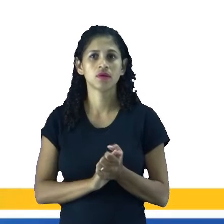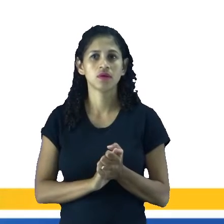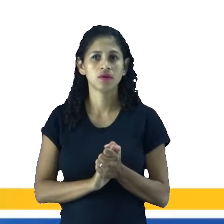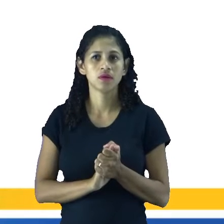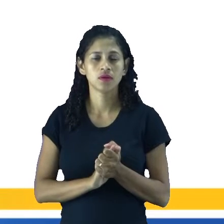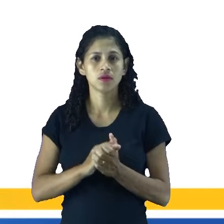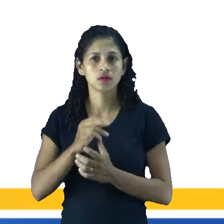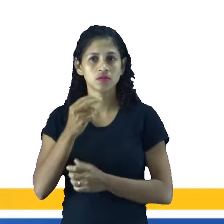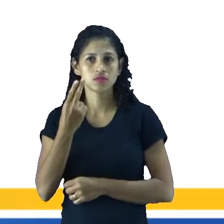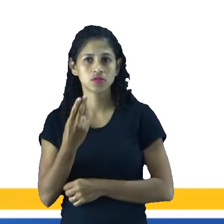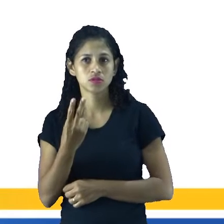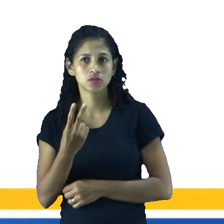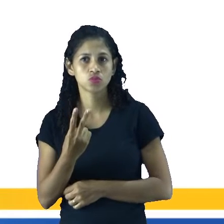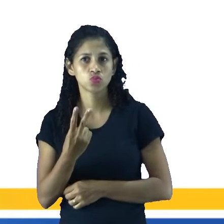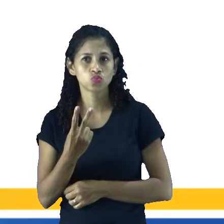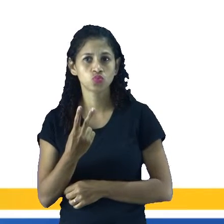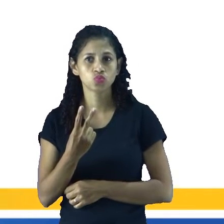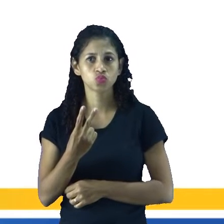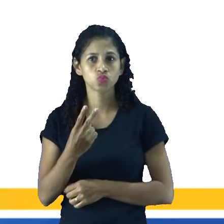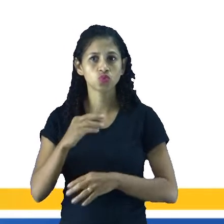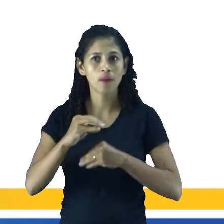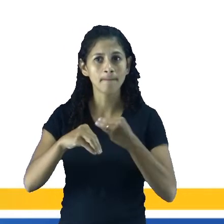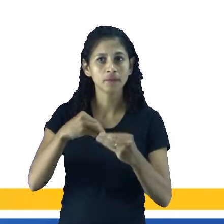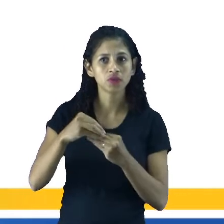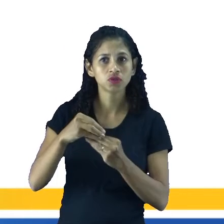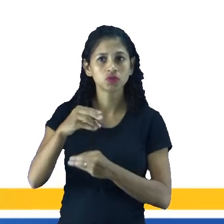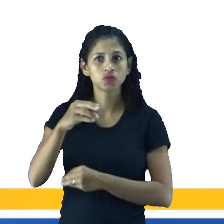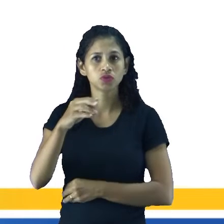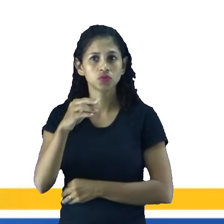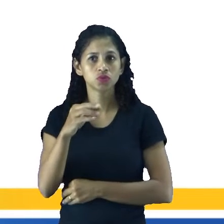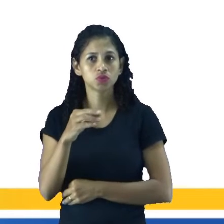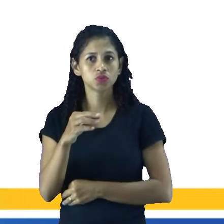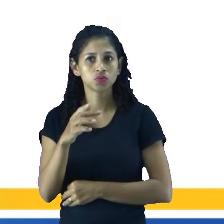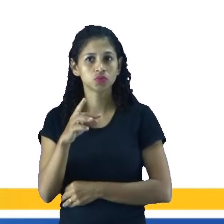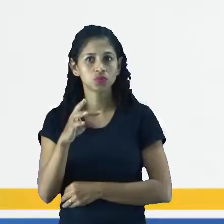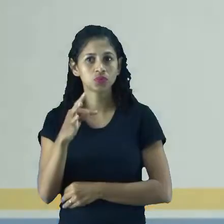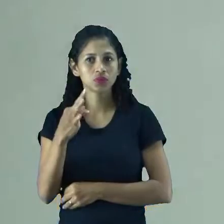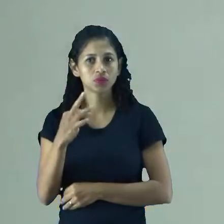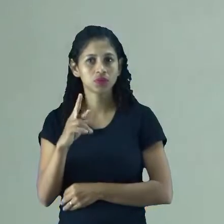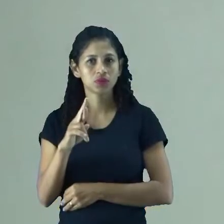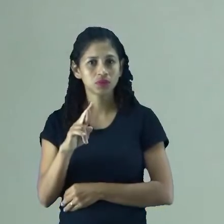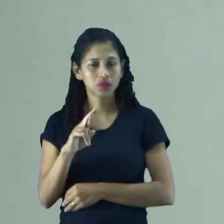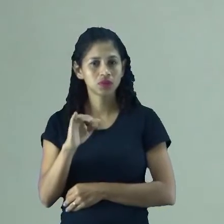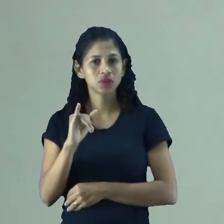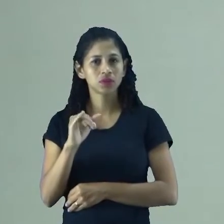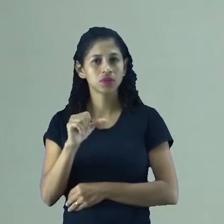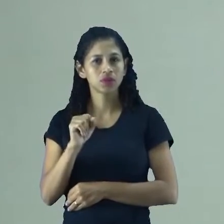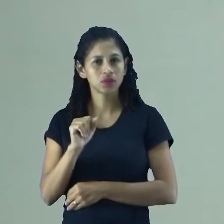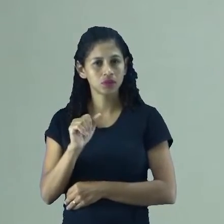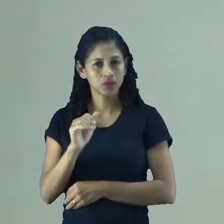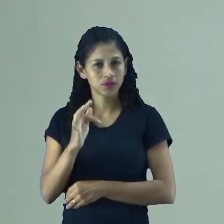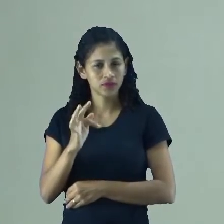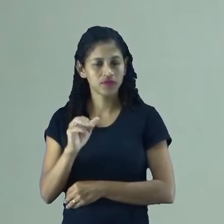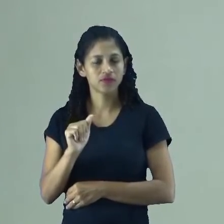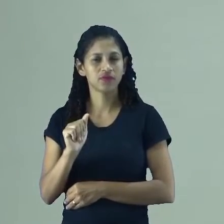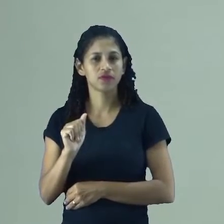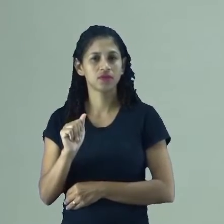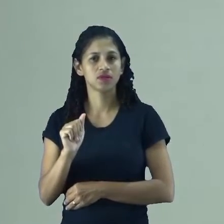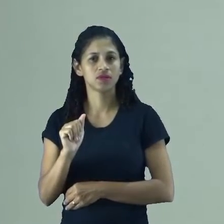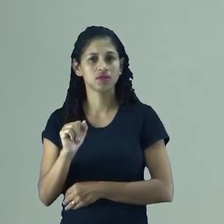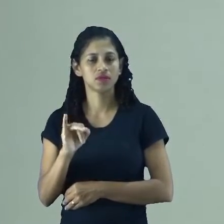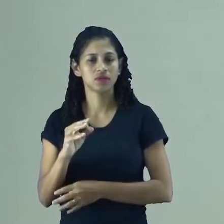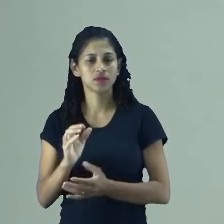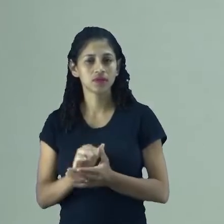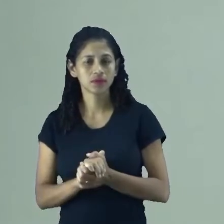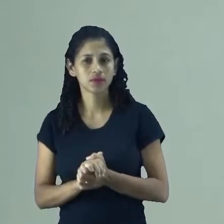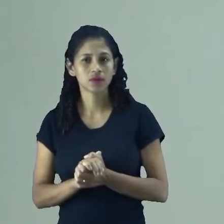mistura polifásica, que é aquela que apresenta 4 fases ou mais. Então lembre-se que quando a gente fala de fases,